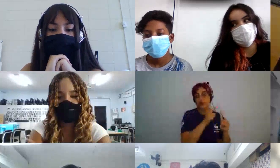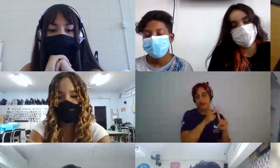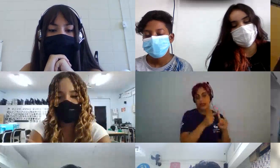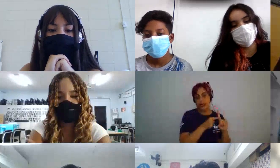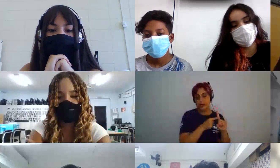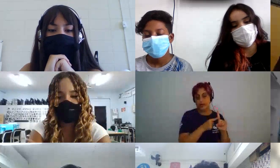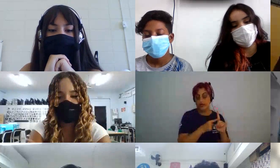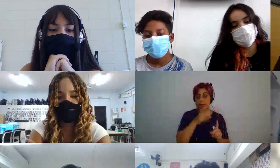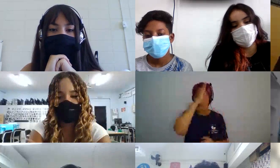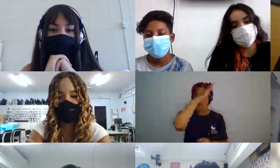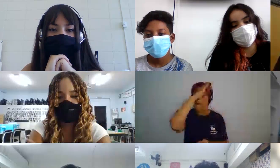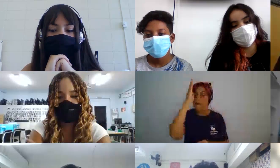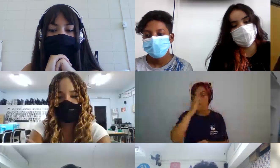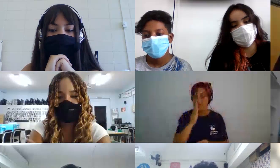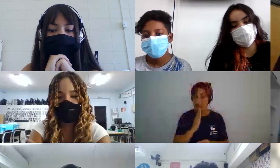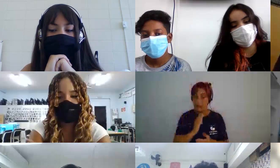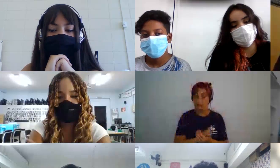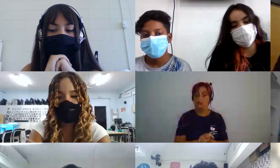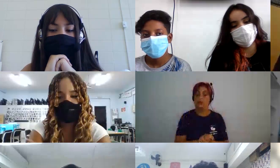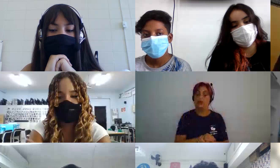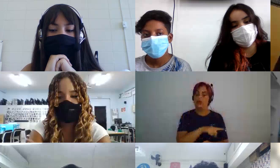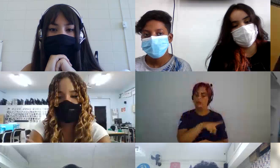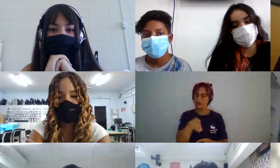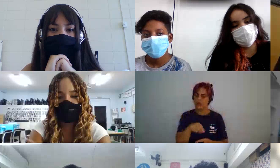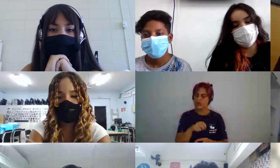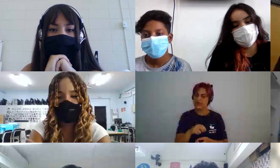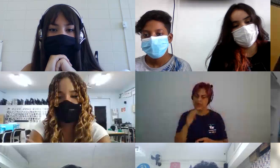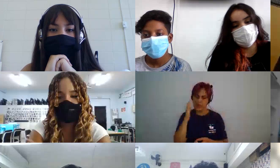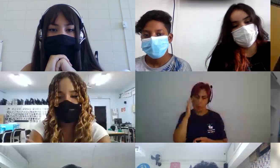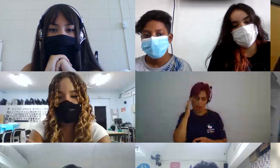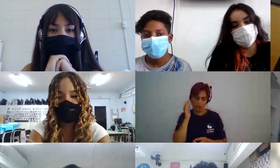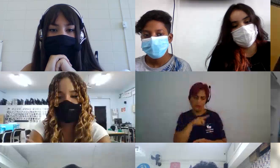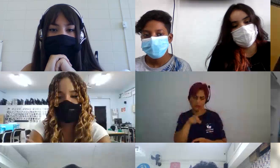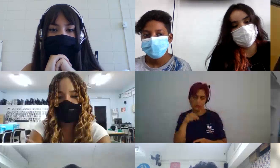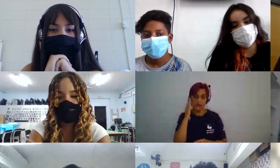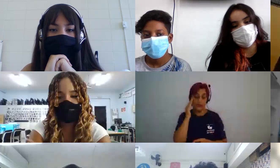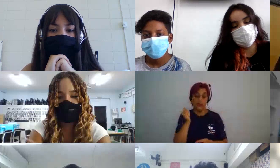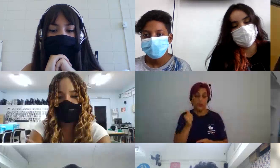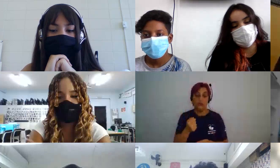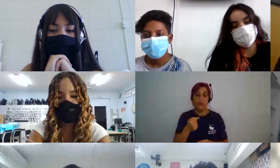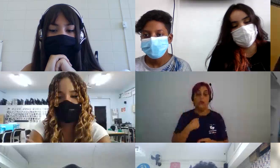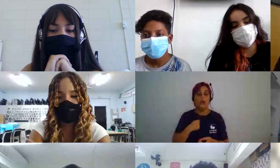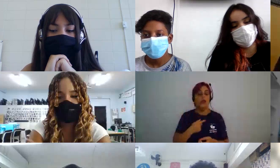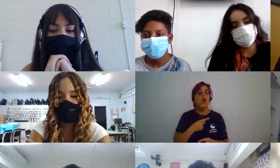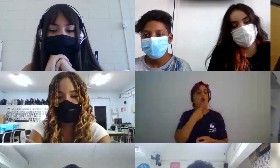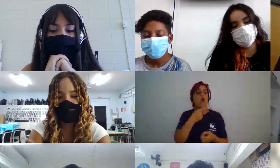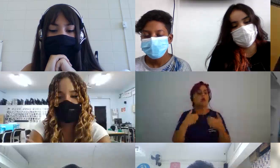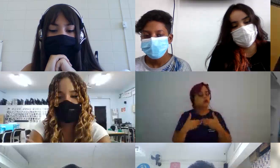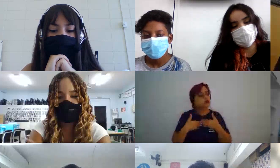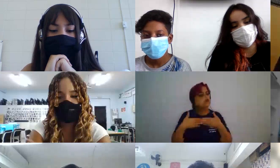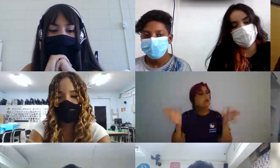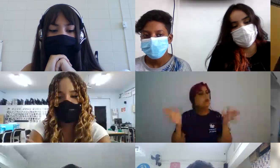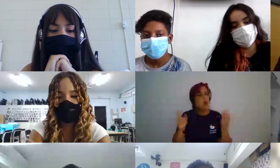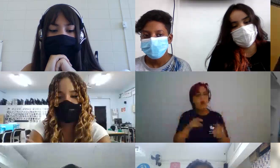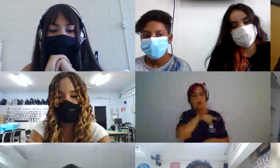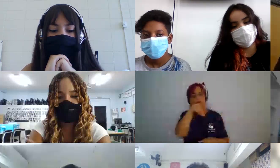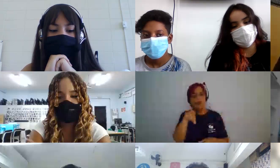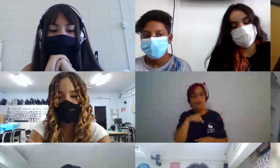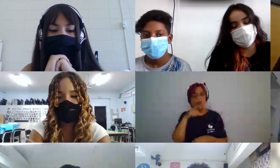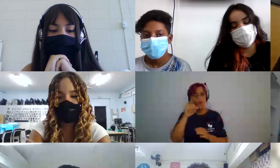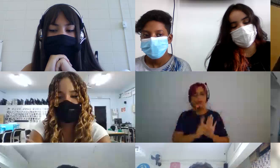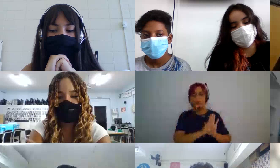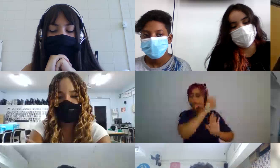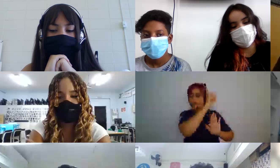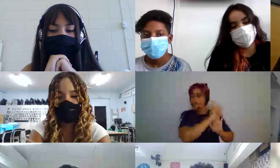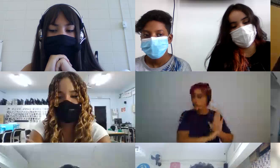repetir. Vocês devem ter ouvido falar, isso é importante, eu vou abrir o jogo para vocês, meninos. Vocês têm direito a conhecer